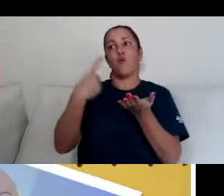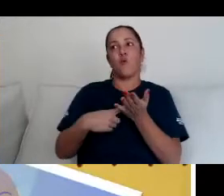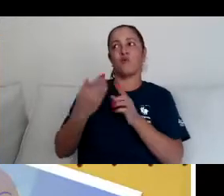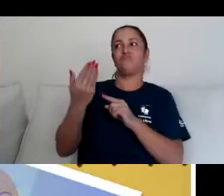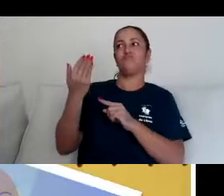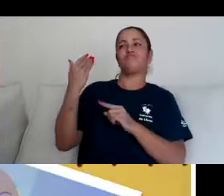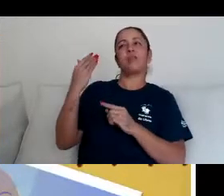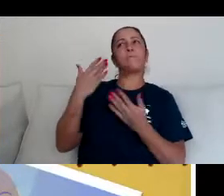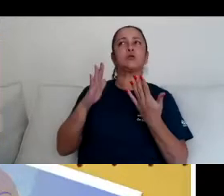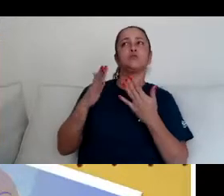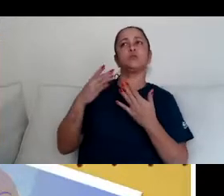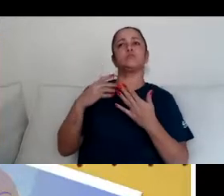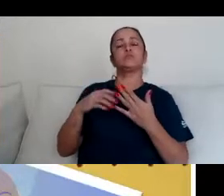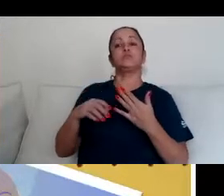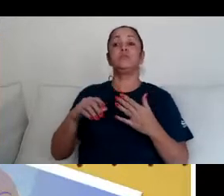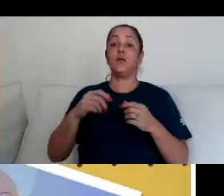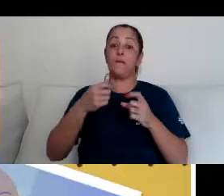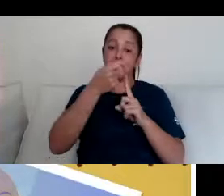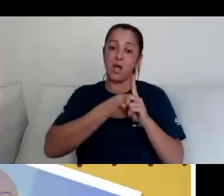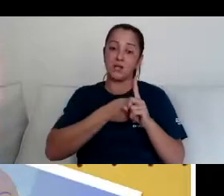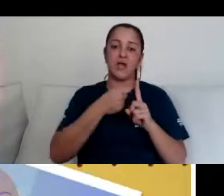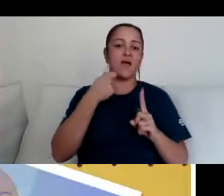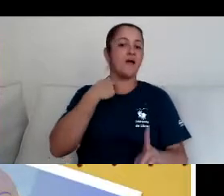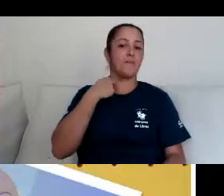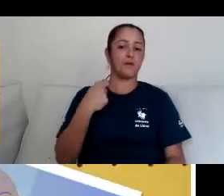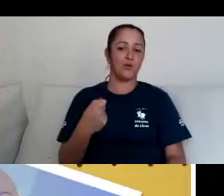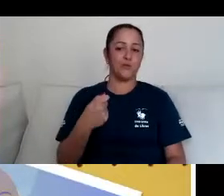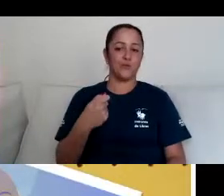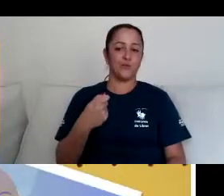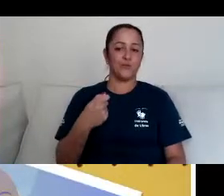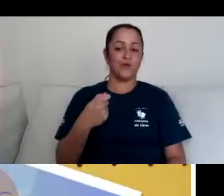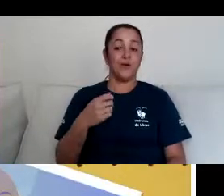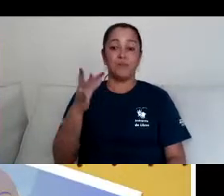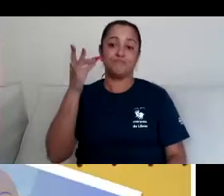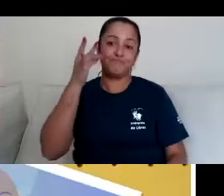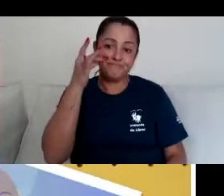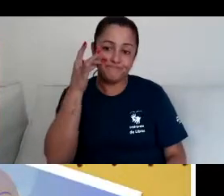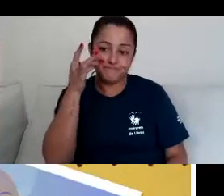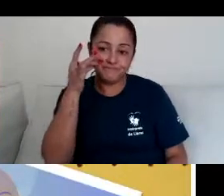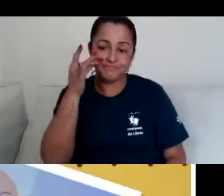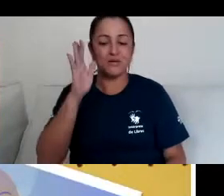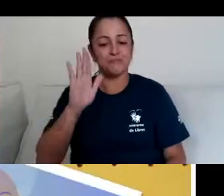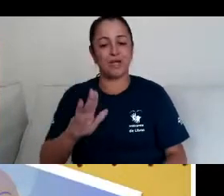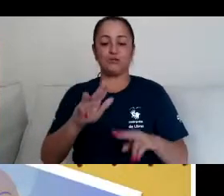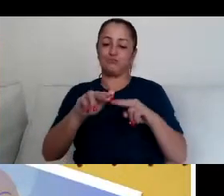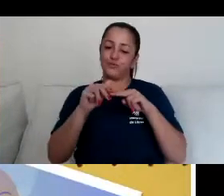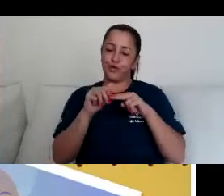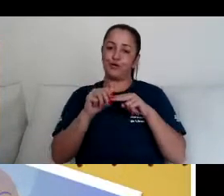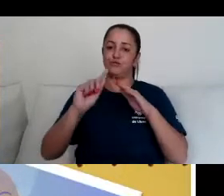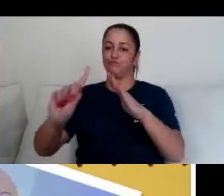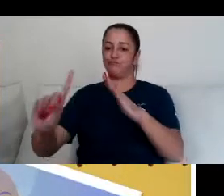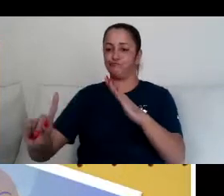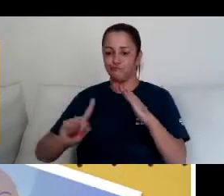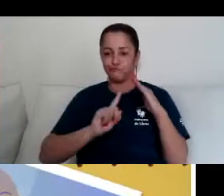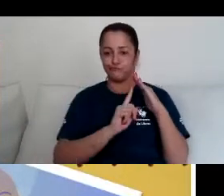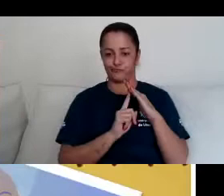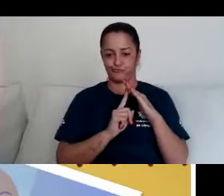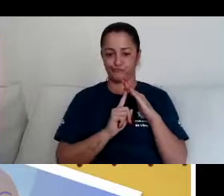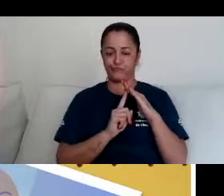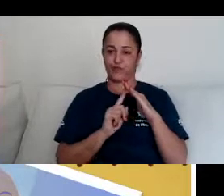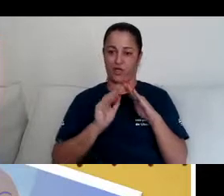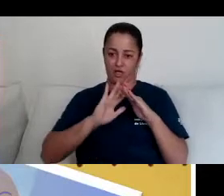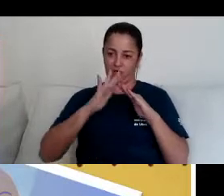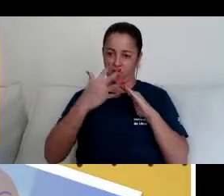forma presencial, porém, fomos interrompidas pela necessidade do isolamento devido à pandemia da Covid-19.